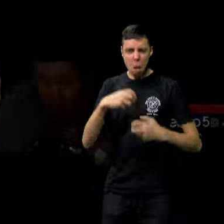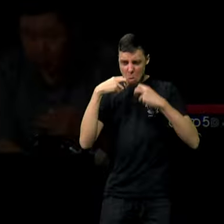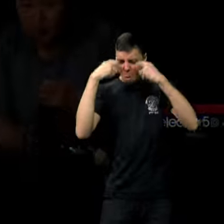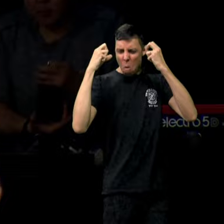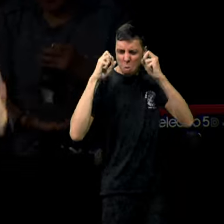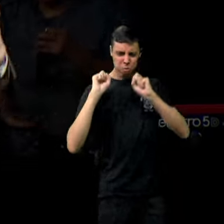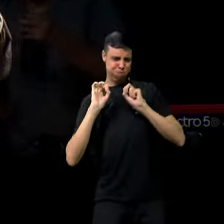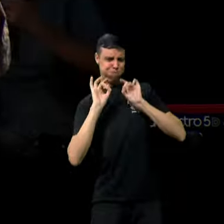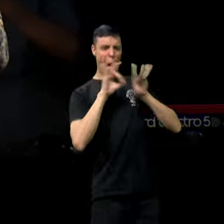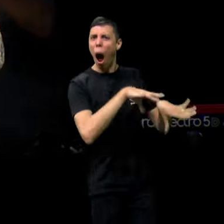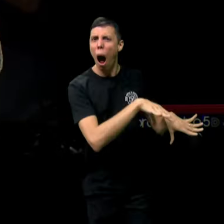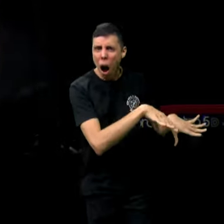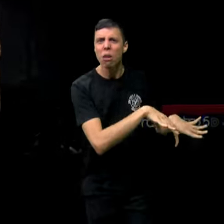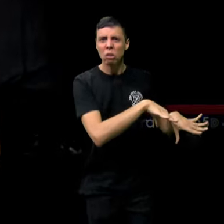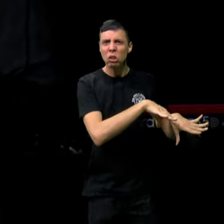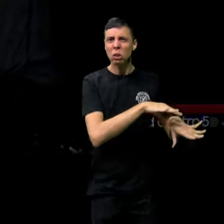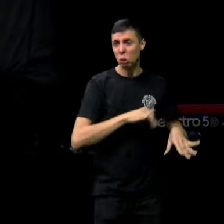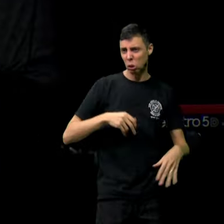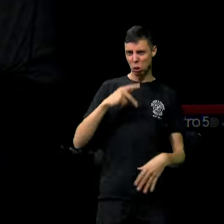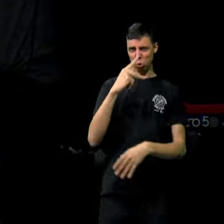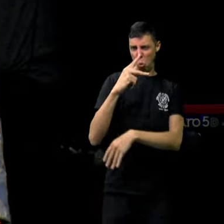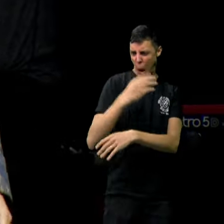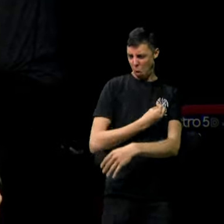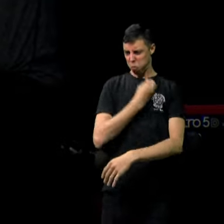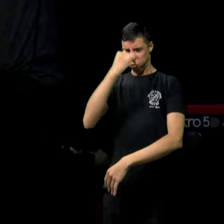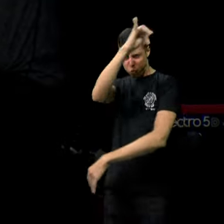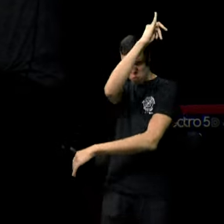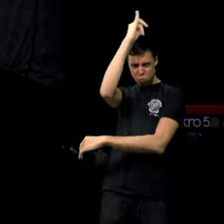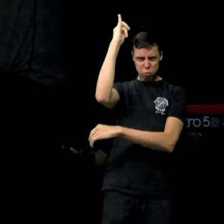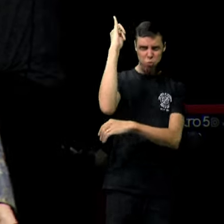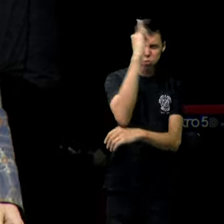vergonha e ungir-te com a sua realeza.